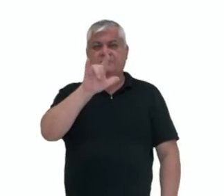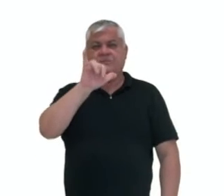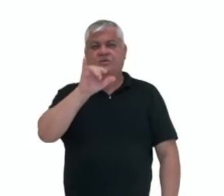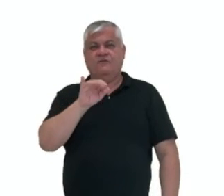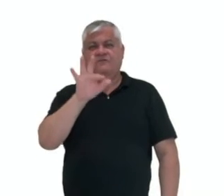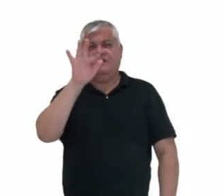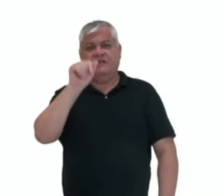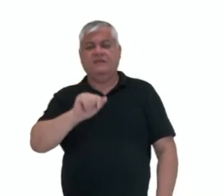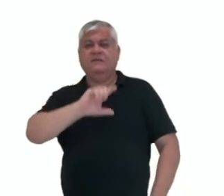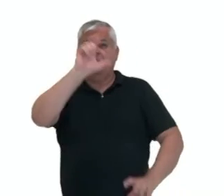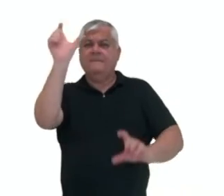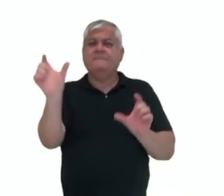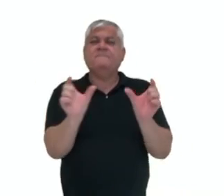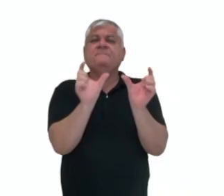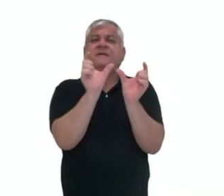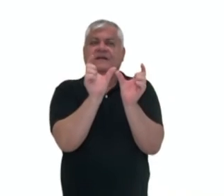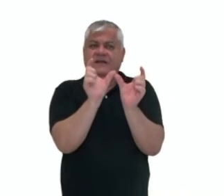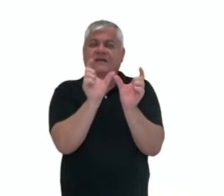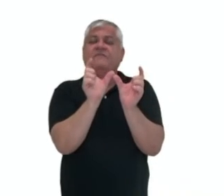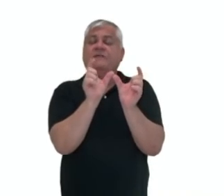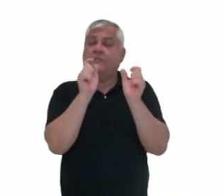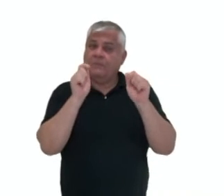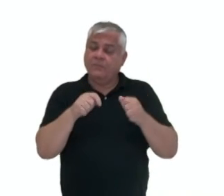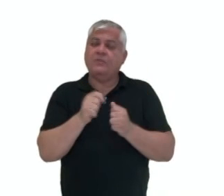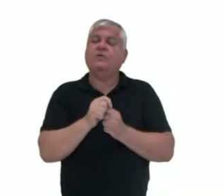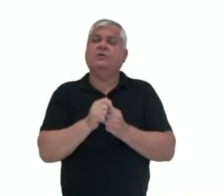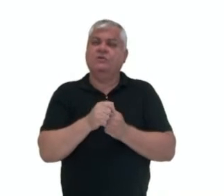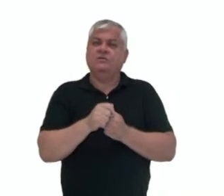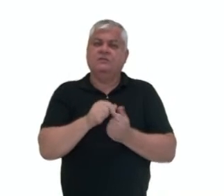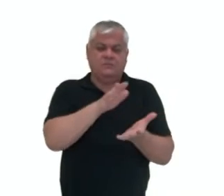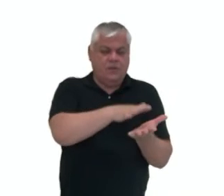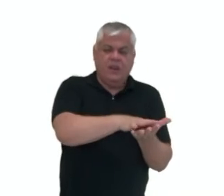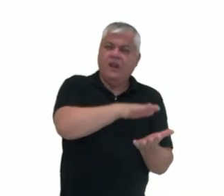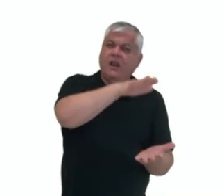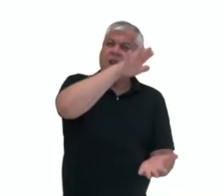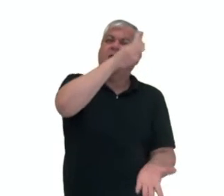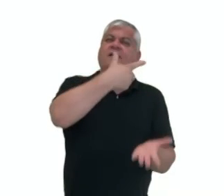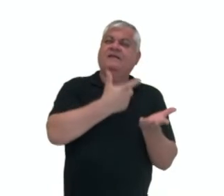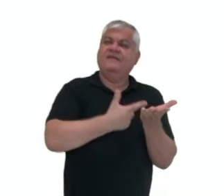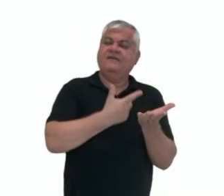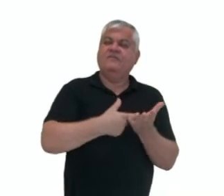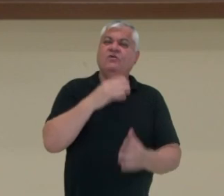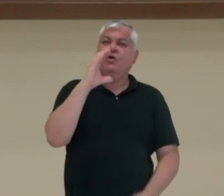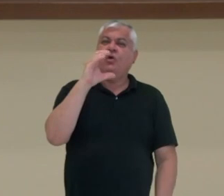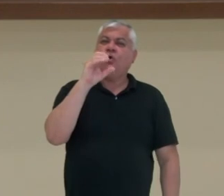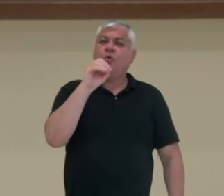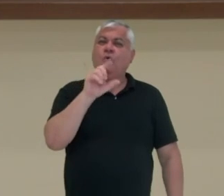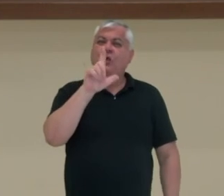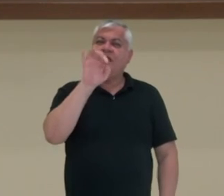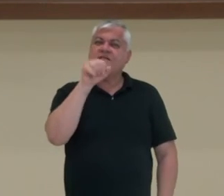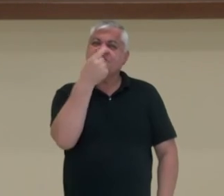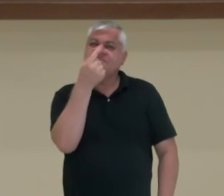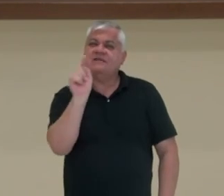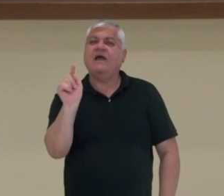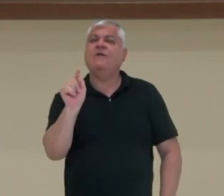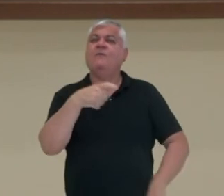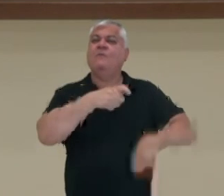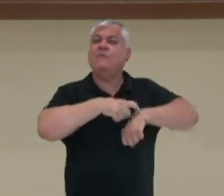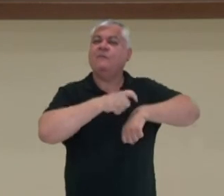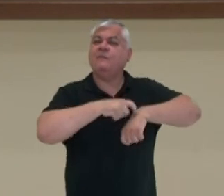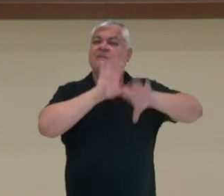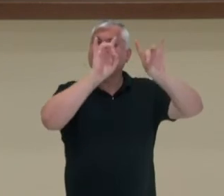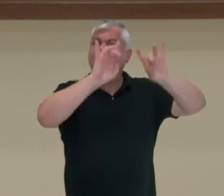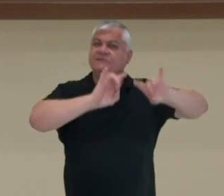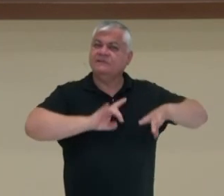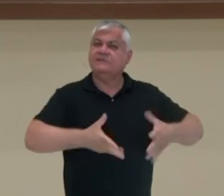Que eu poderia ter o quê? A coleção dos livros, né? Com circunstâncias especiais, tá